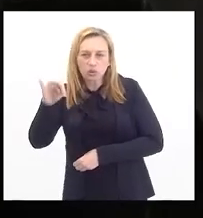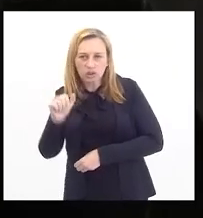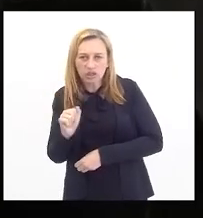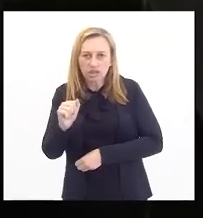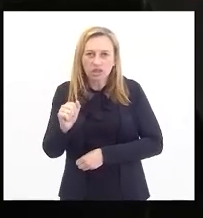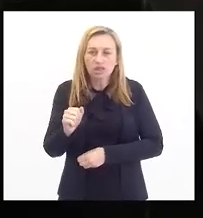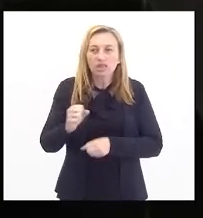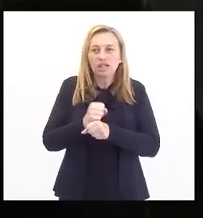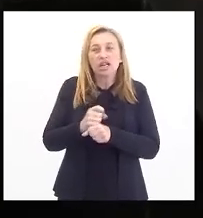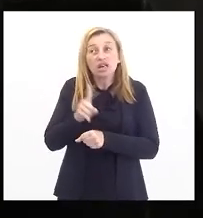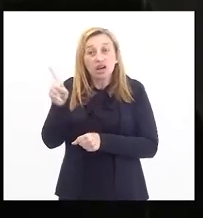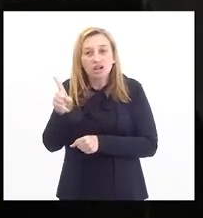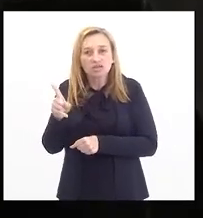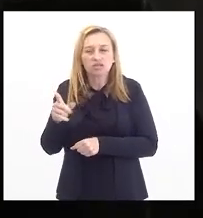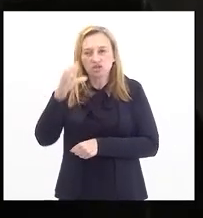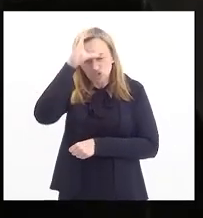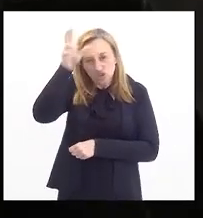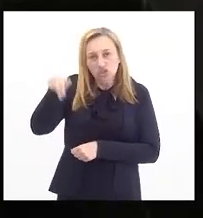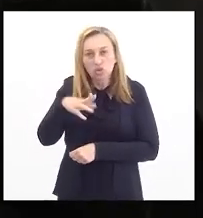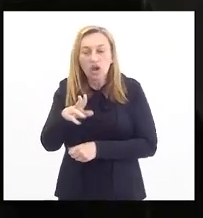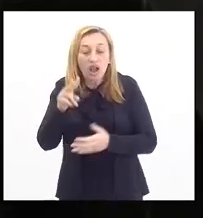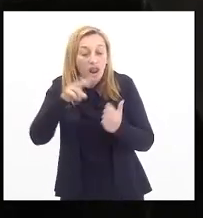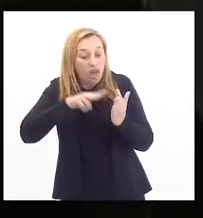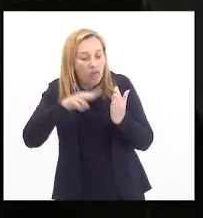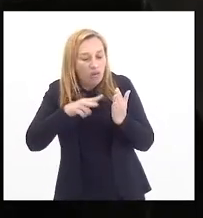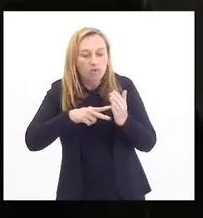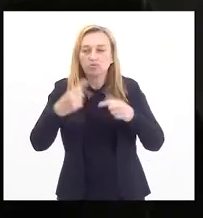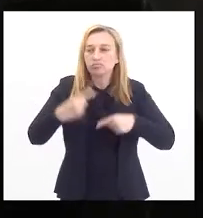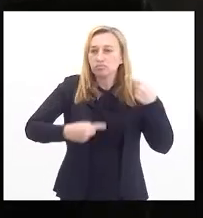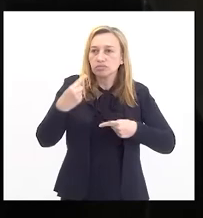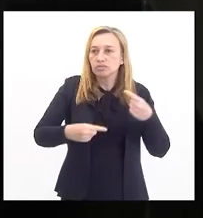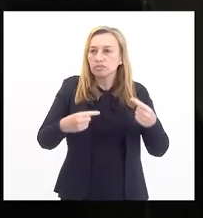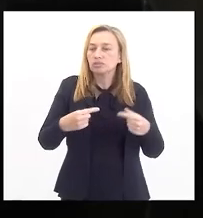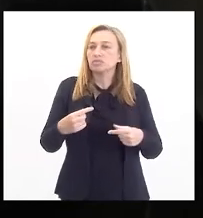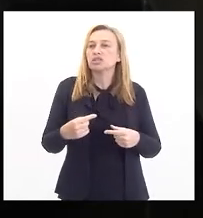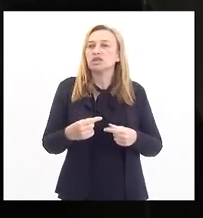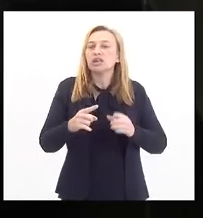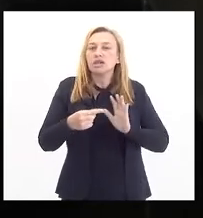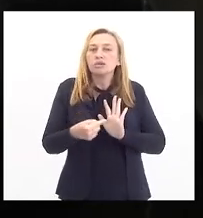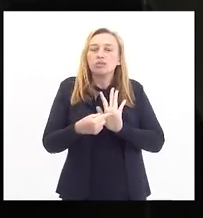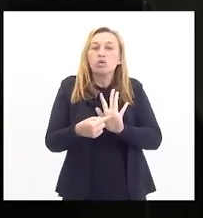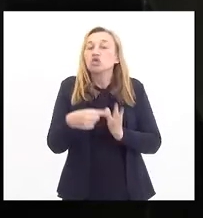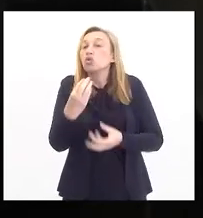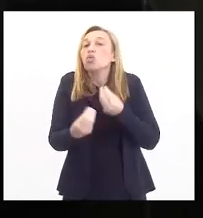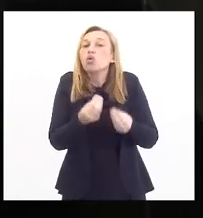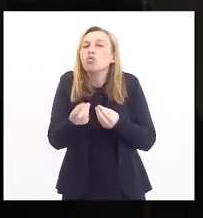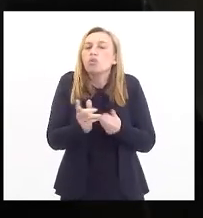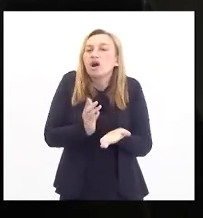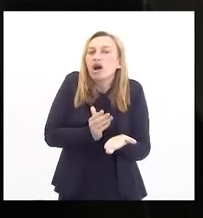Tia Ju. Por exemplo, há leituras políticas muito bem fundamentadas que revelam como isso